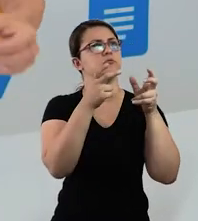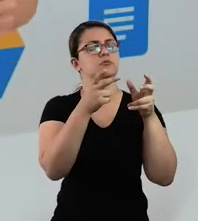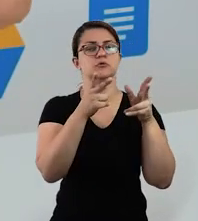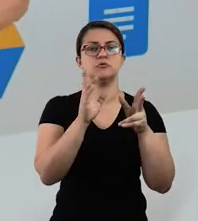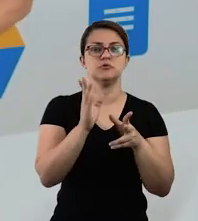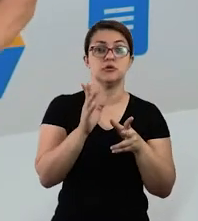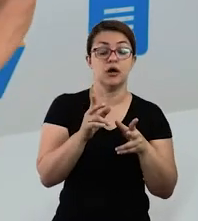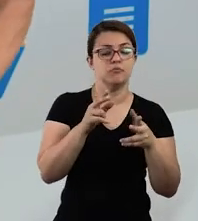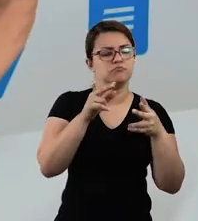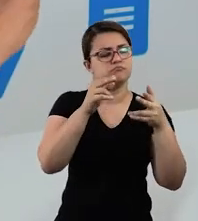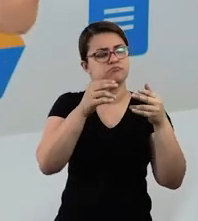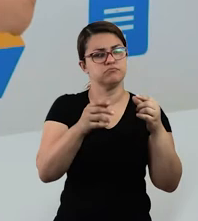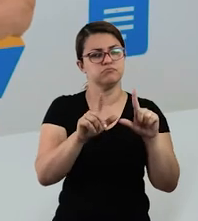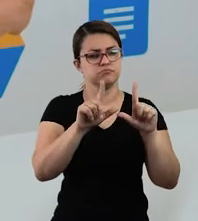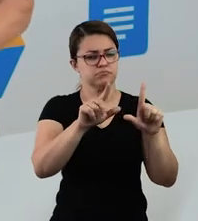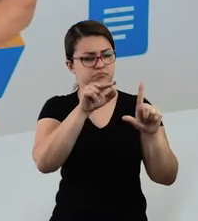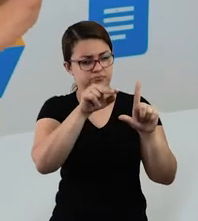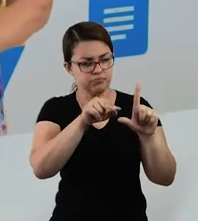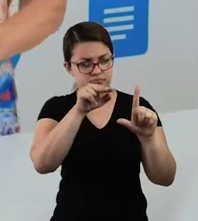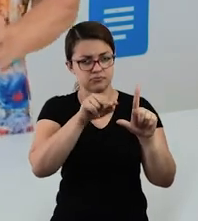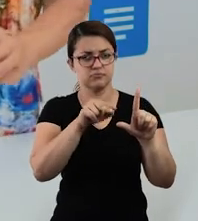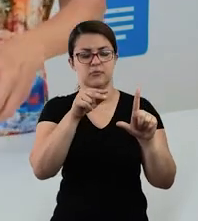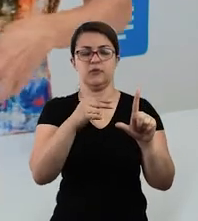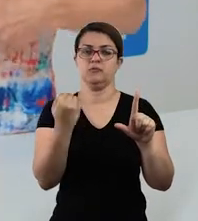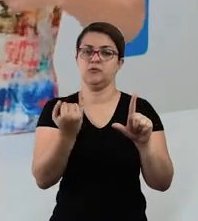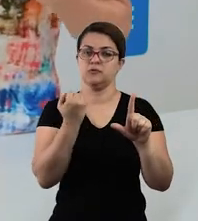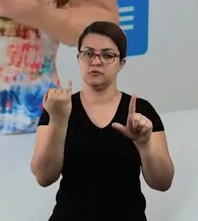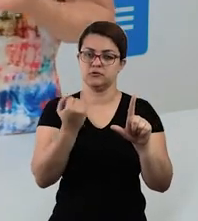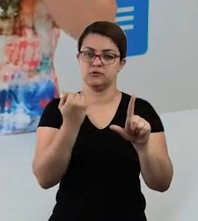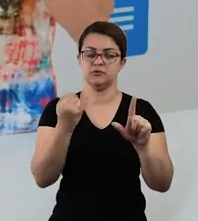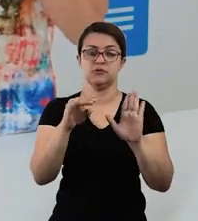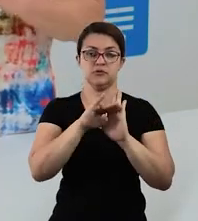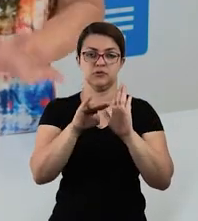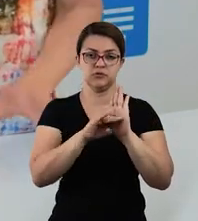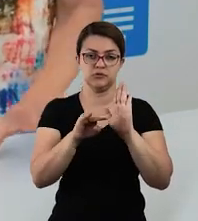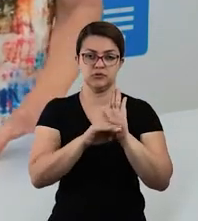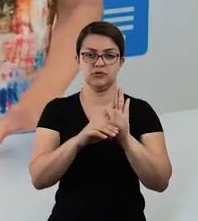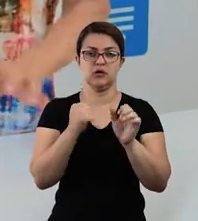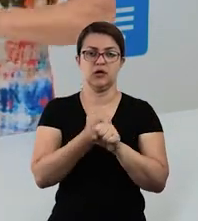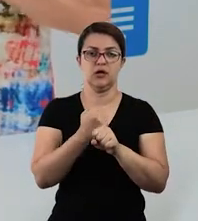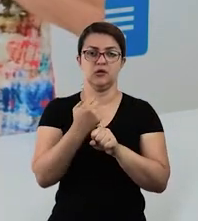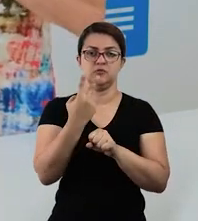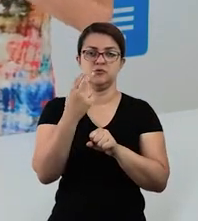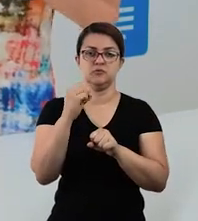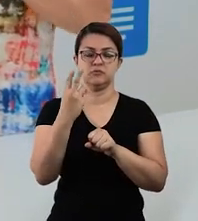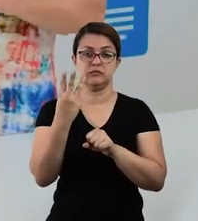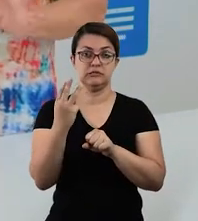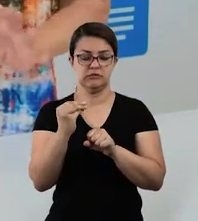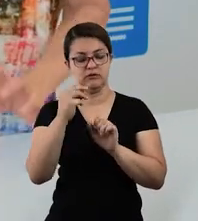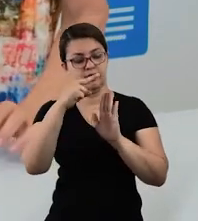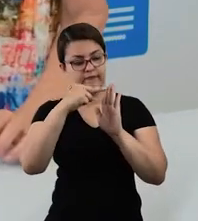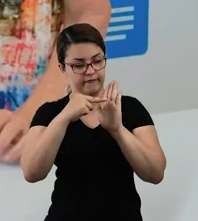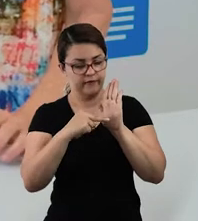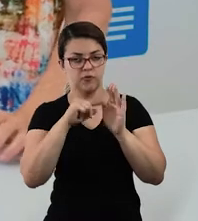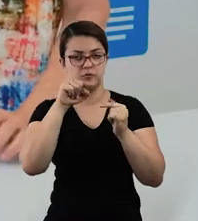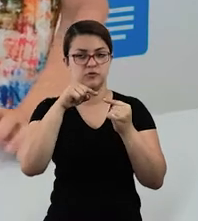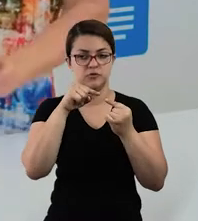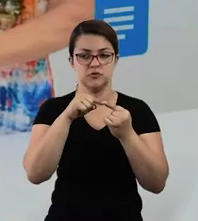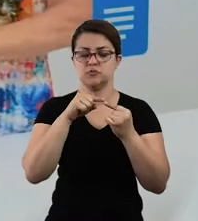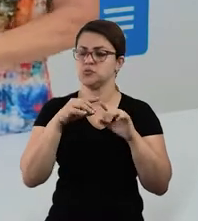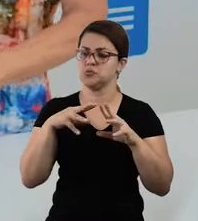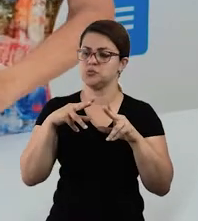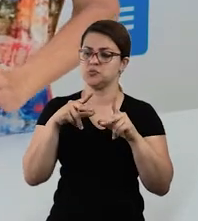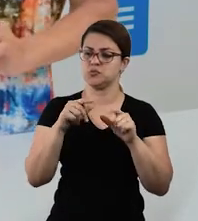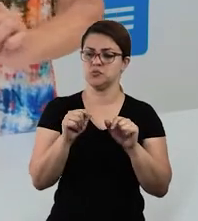observada, dar uma lida na Agenda 2030. Se você der um Google, você vai encontrar tudo referente